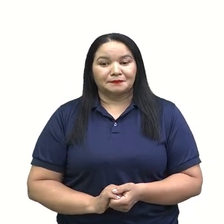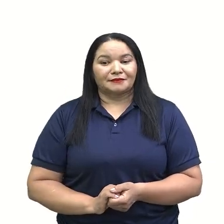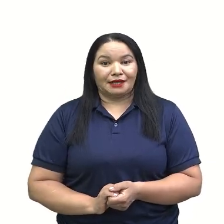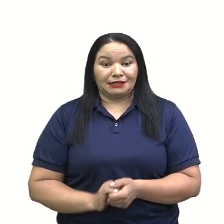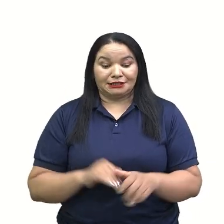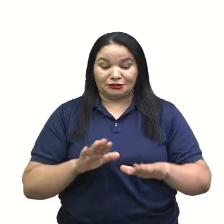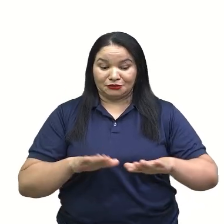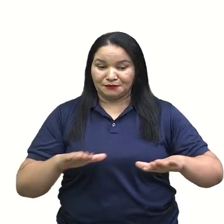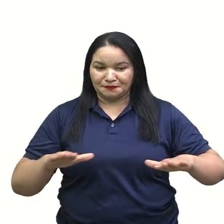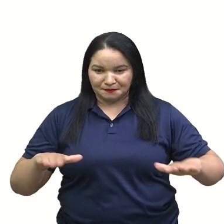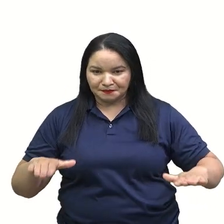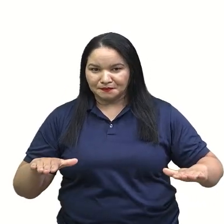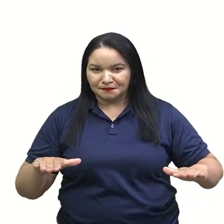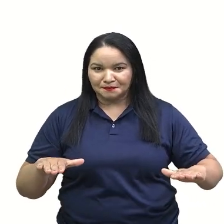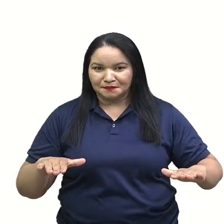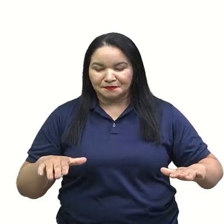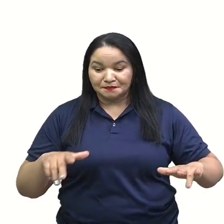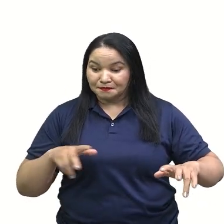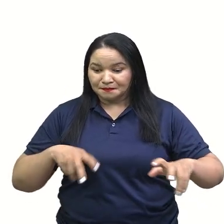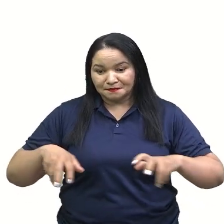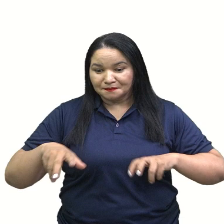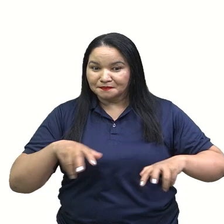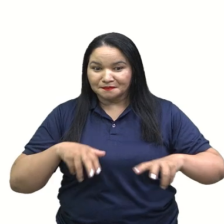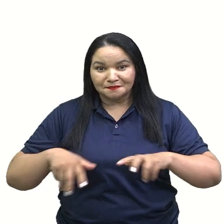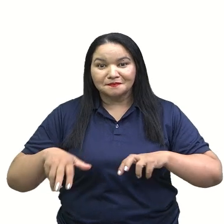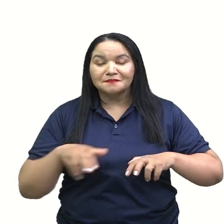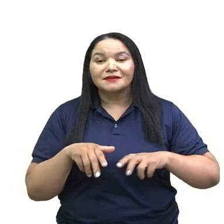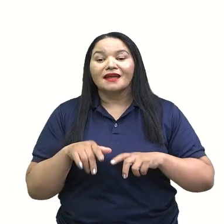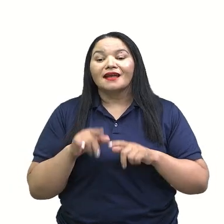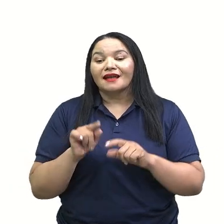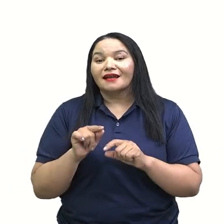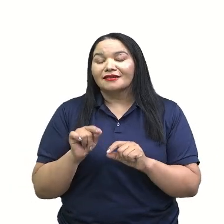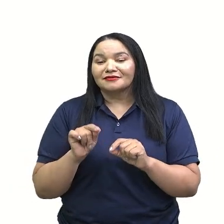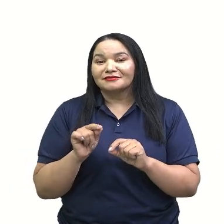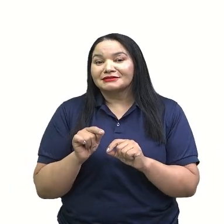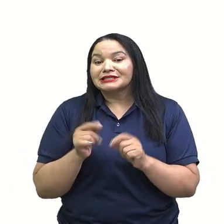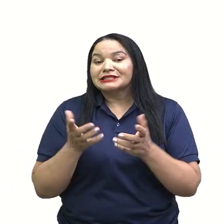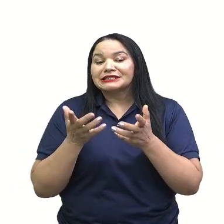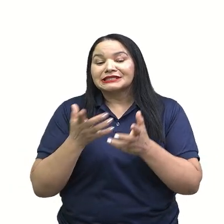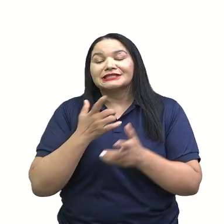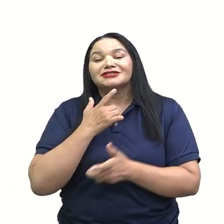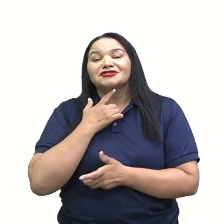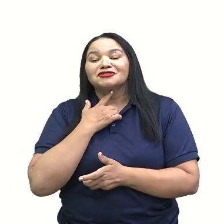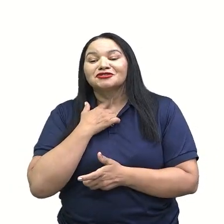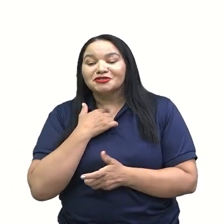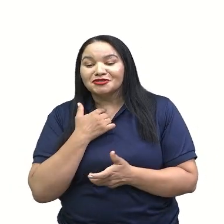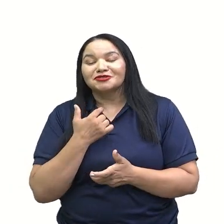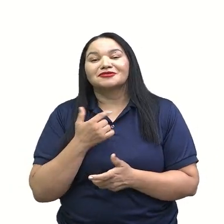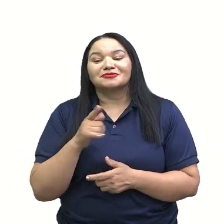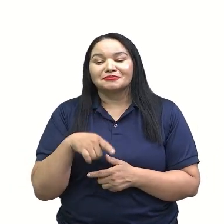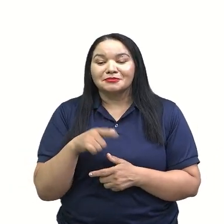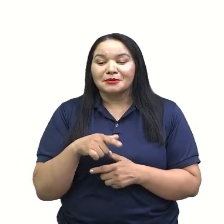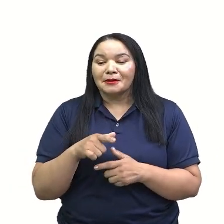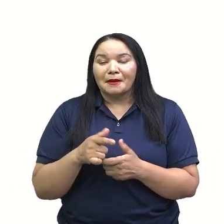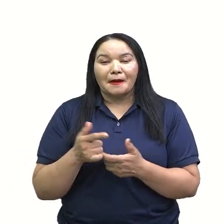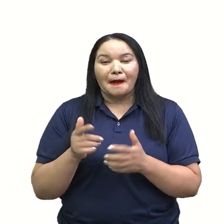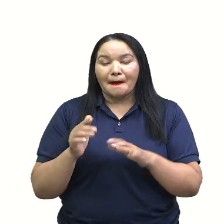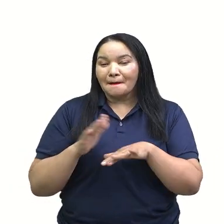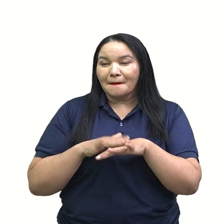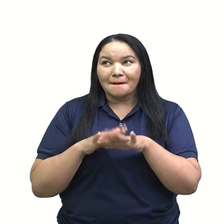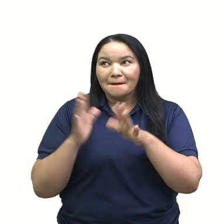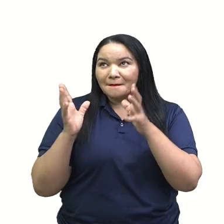estão aí ao redor, embaixo da árvore, elas estão desejando, olha aqui, já estão tudo aí com o bracinho